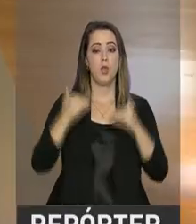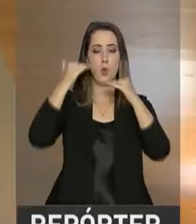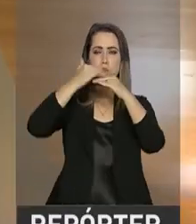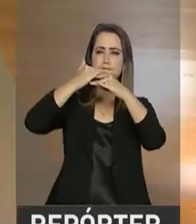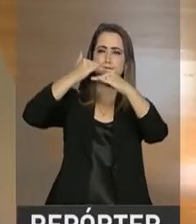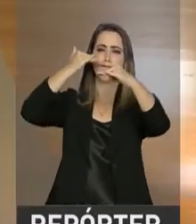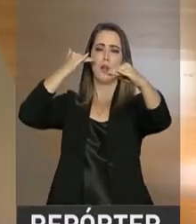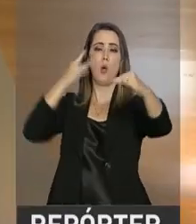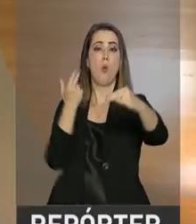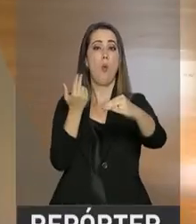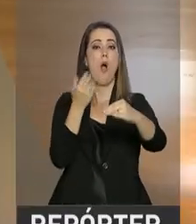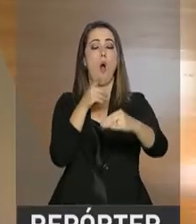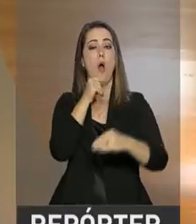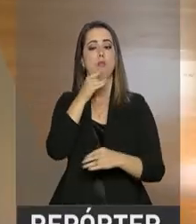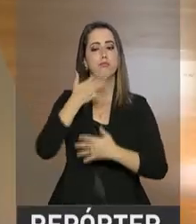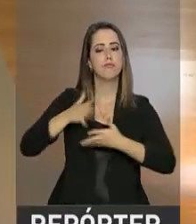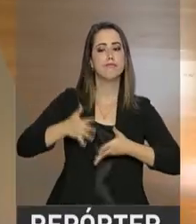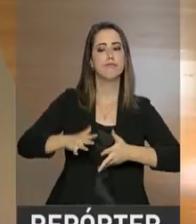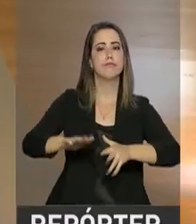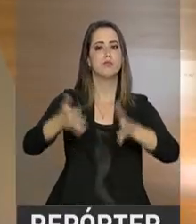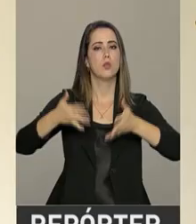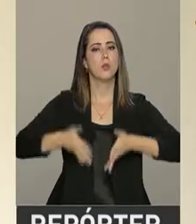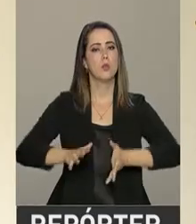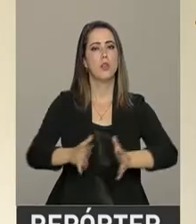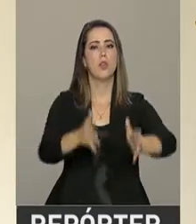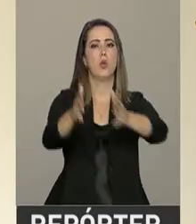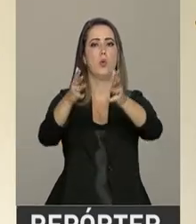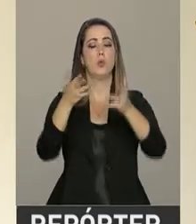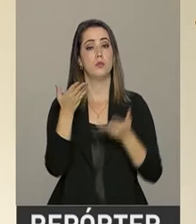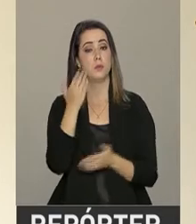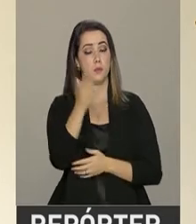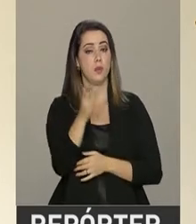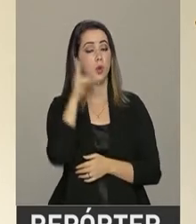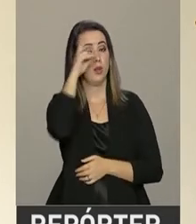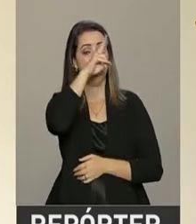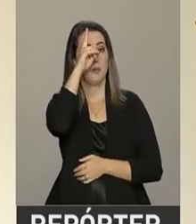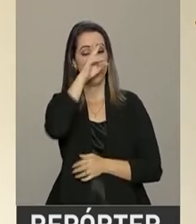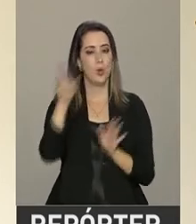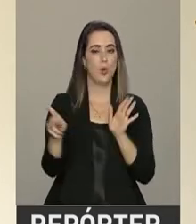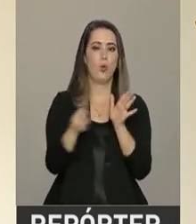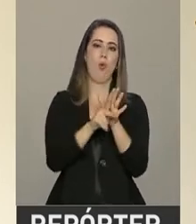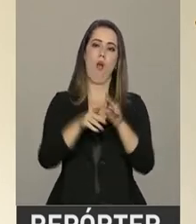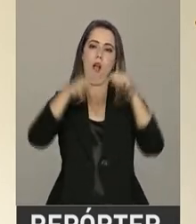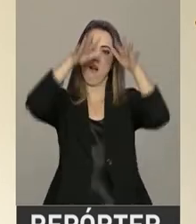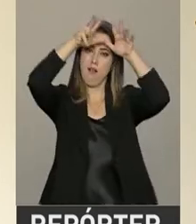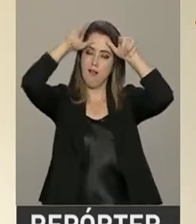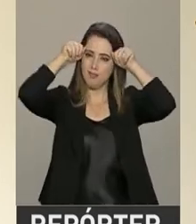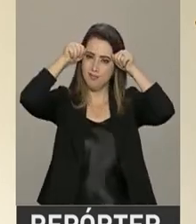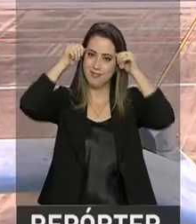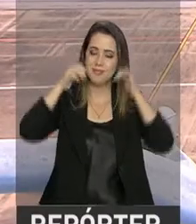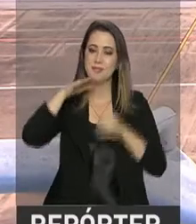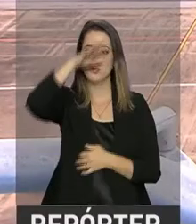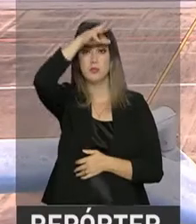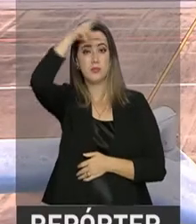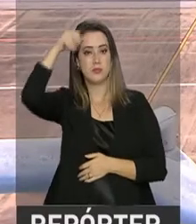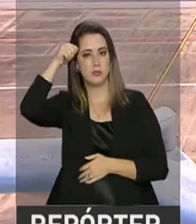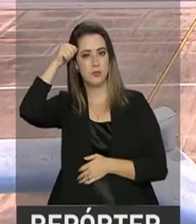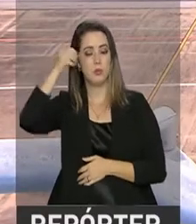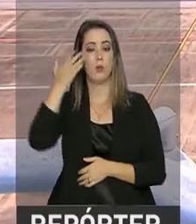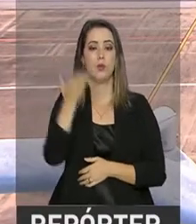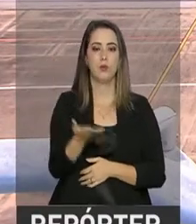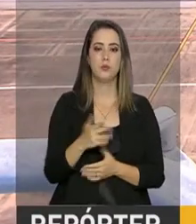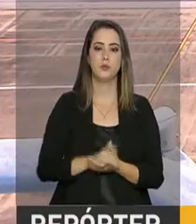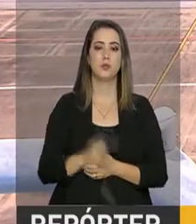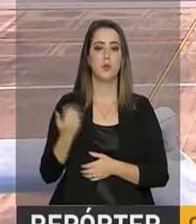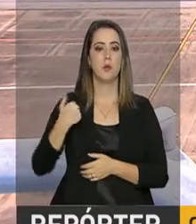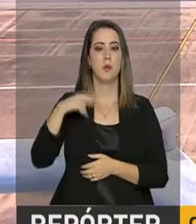tem desenho inspirado nas águas dos rios locais. Tudo para lembrar da identidade regional amazônica. Com mais de